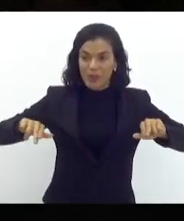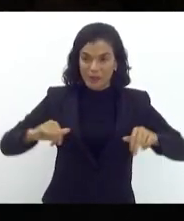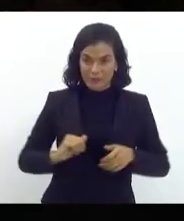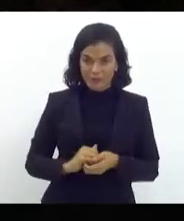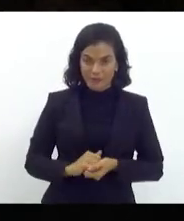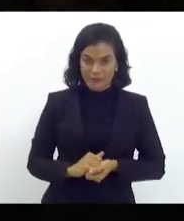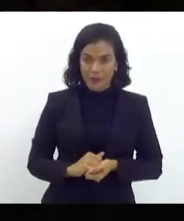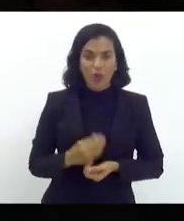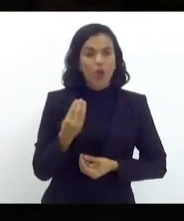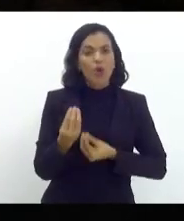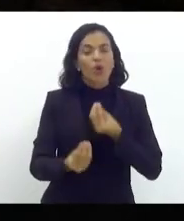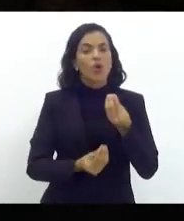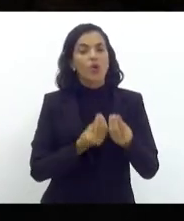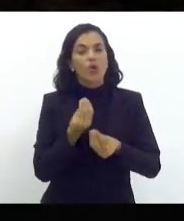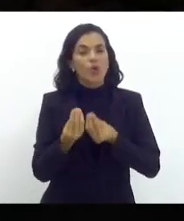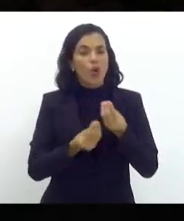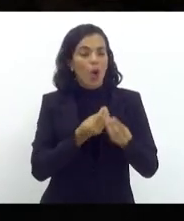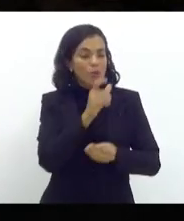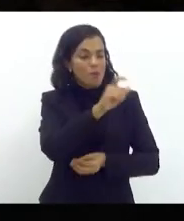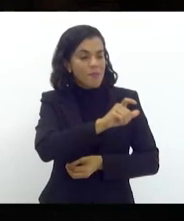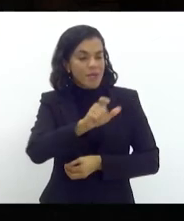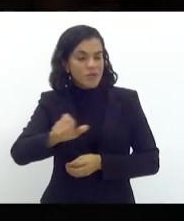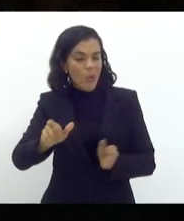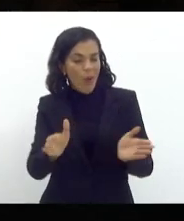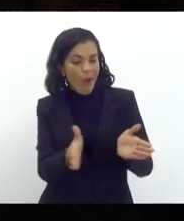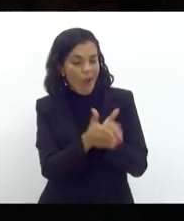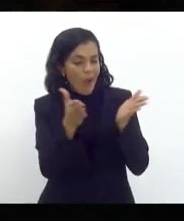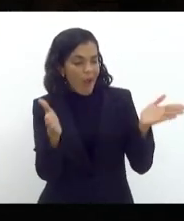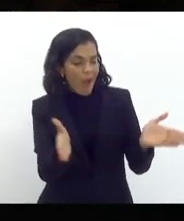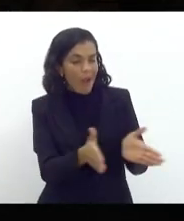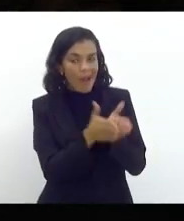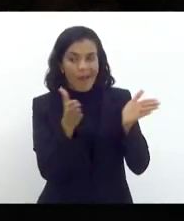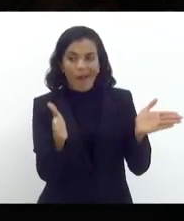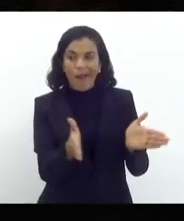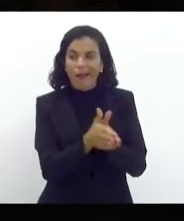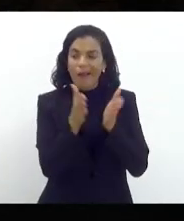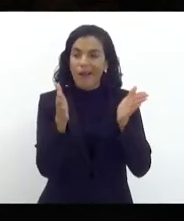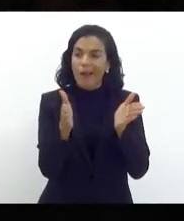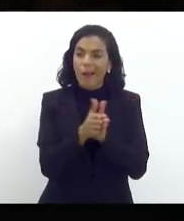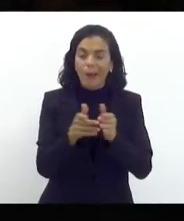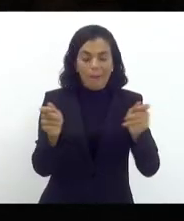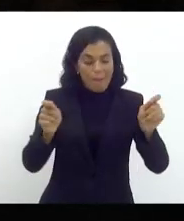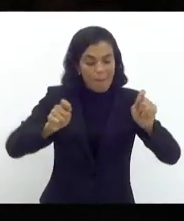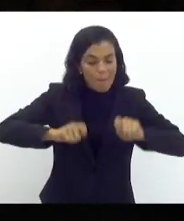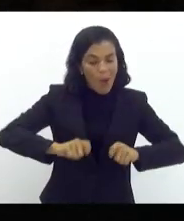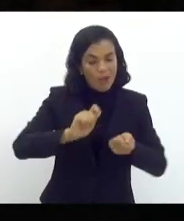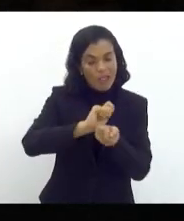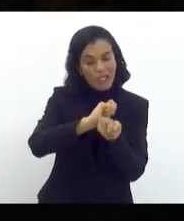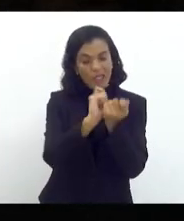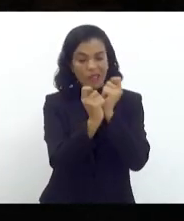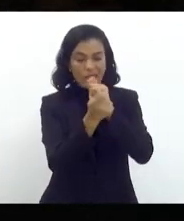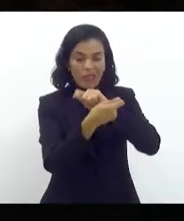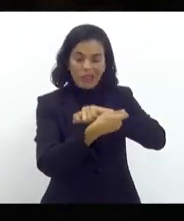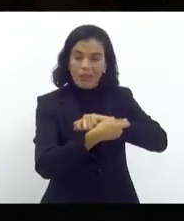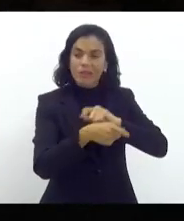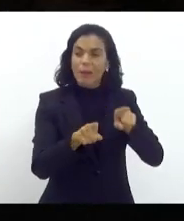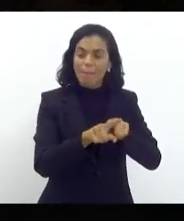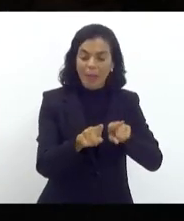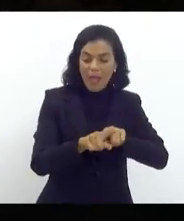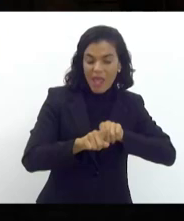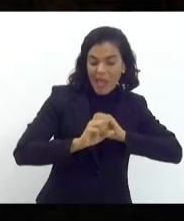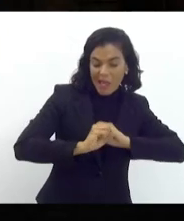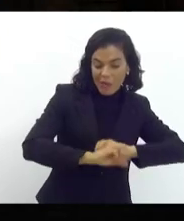e como os mais pobres pode ter um processo de adequação de educação